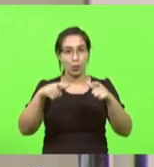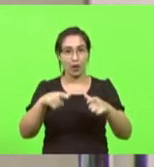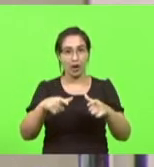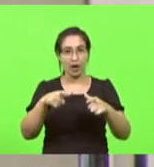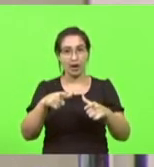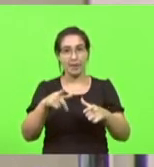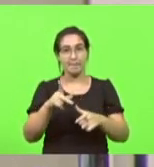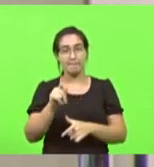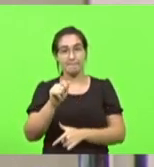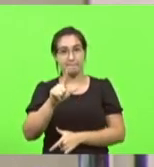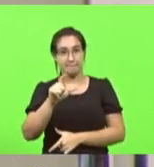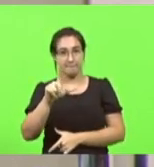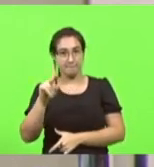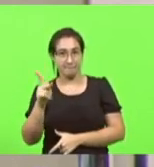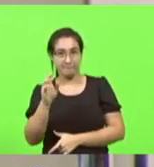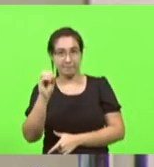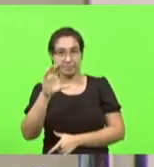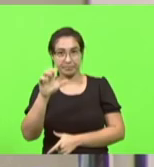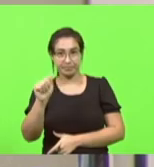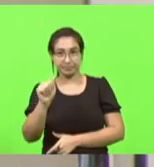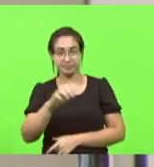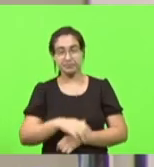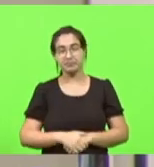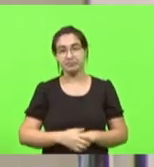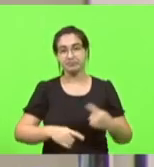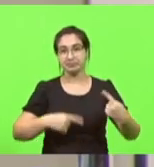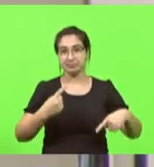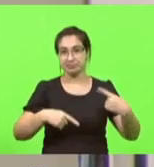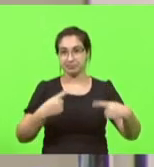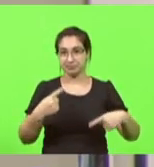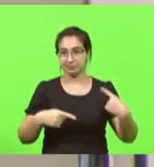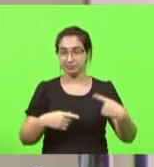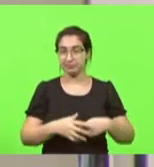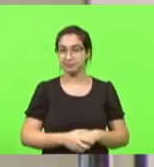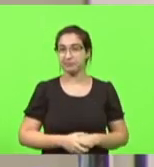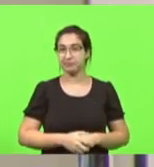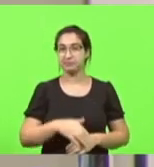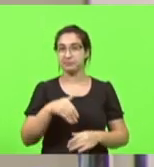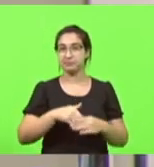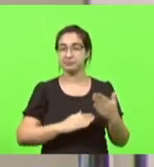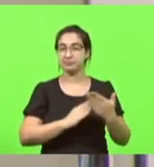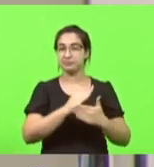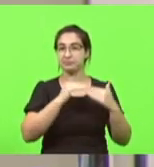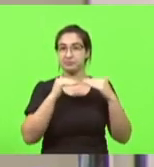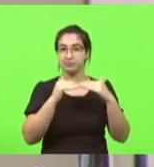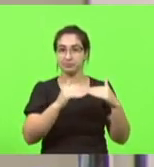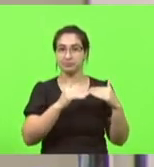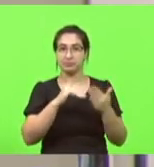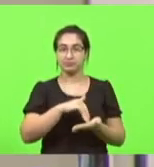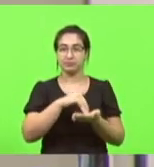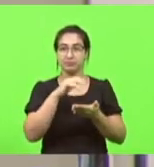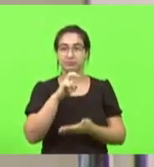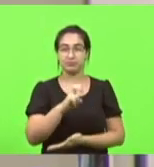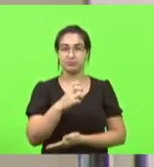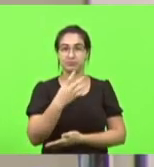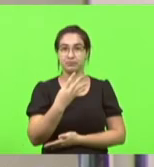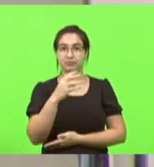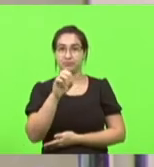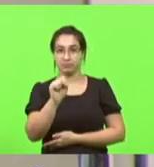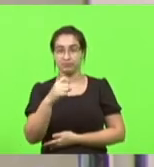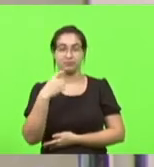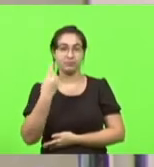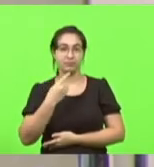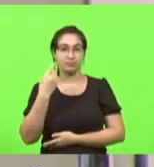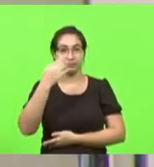Não havendo quem queira discutir, em votação. Deputados que aprovam, permaneçam como se encontra. Aprovado por unanimidade, moção 548, autor deputado